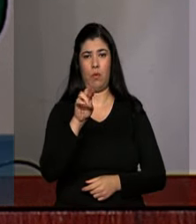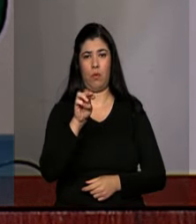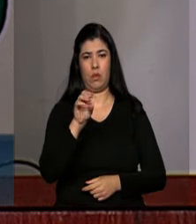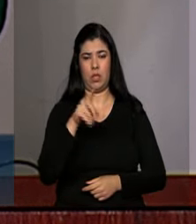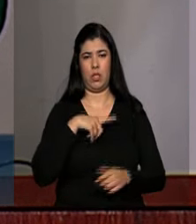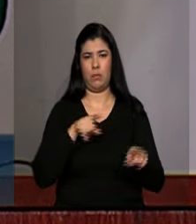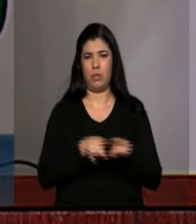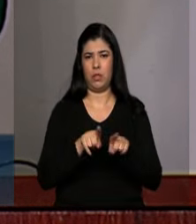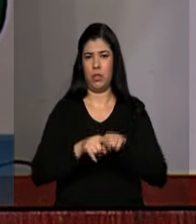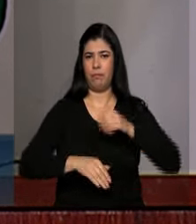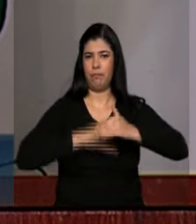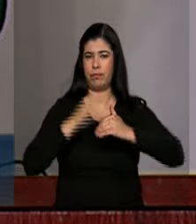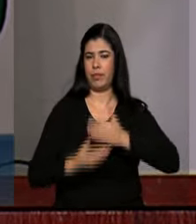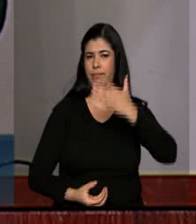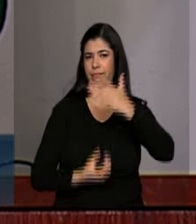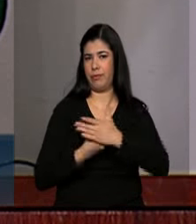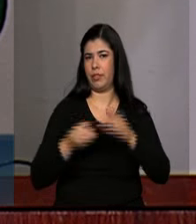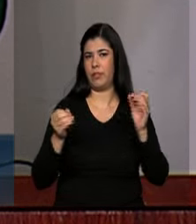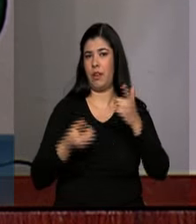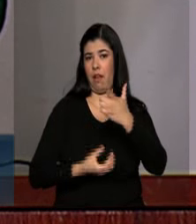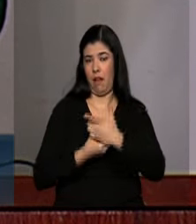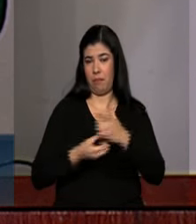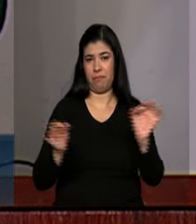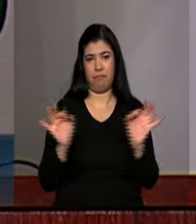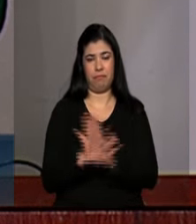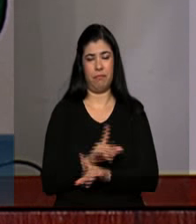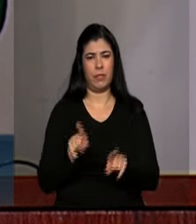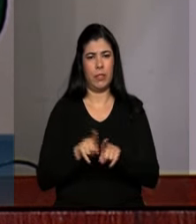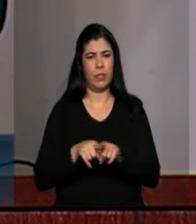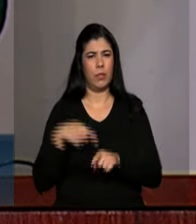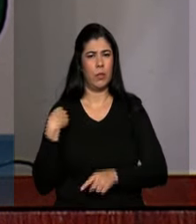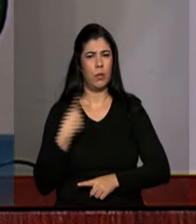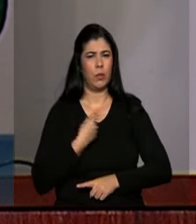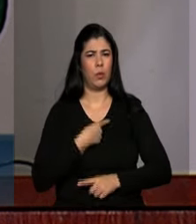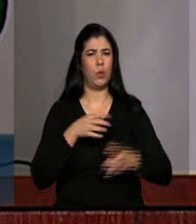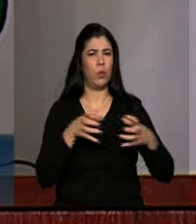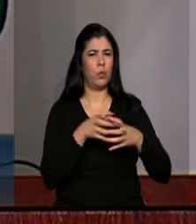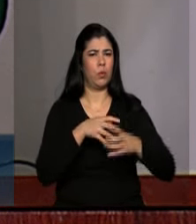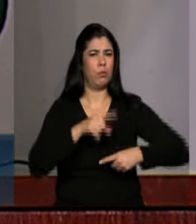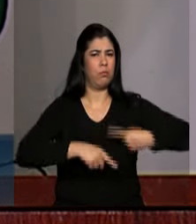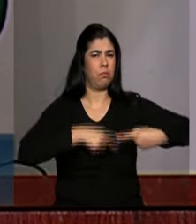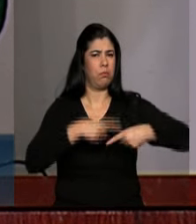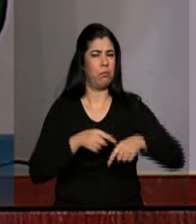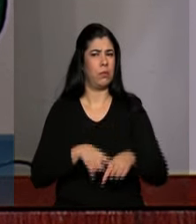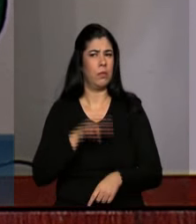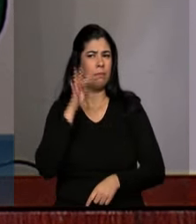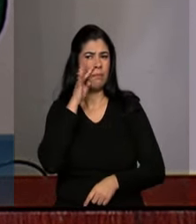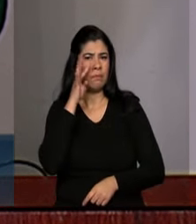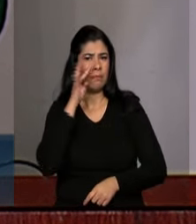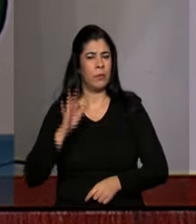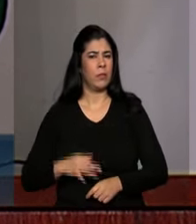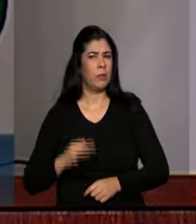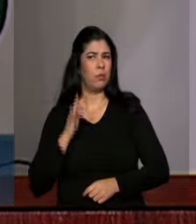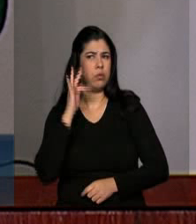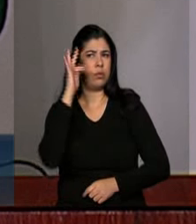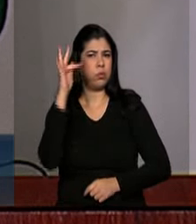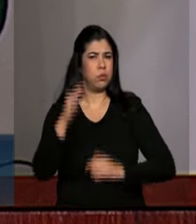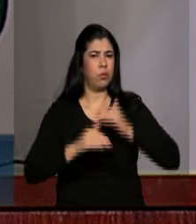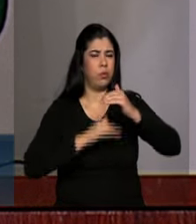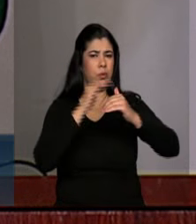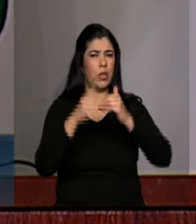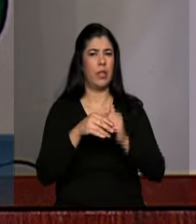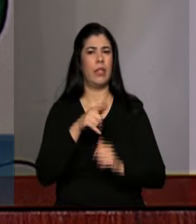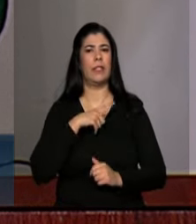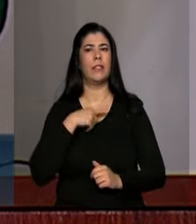Somos uma geração que se acostumou a ambicionar. Ambicionar um Brasil cada vez mais influente no mundo. Um Brasil que,